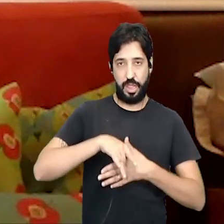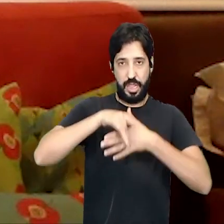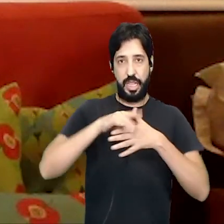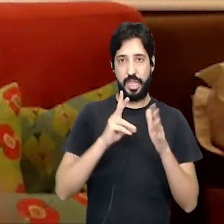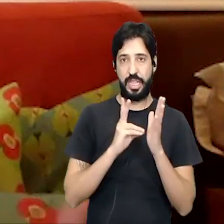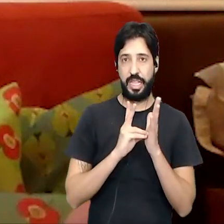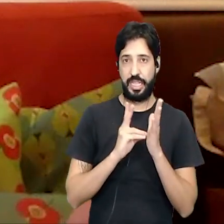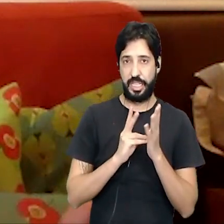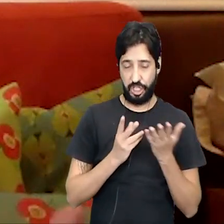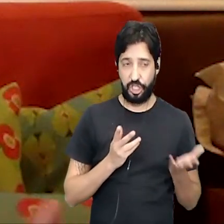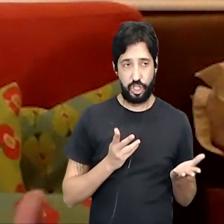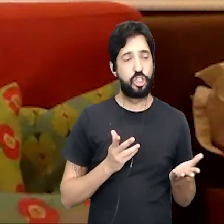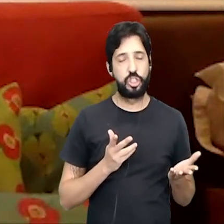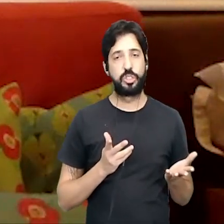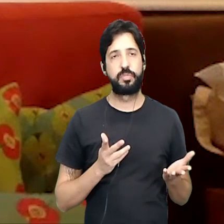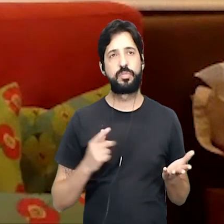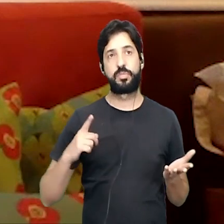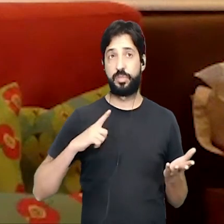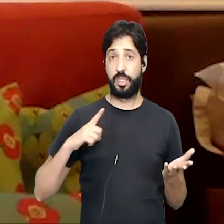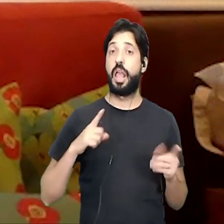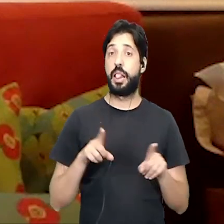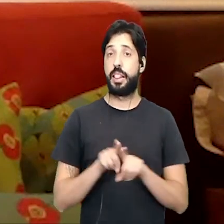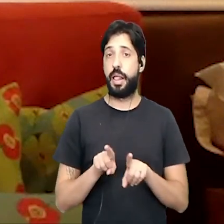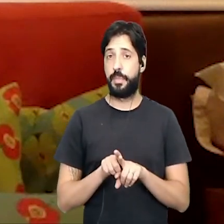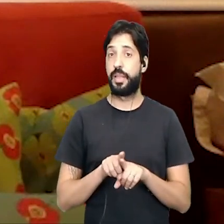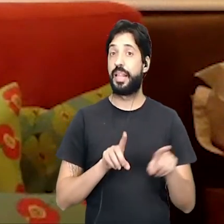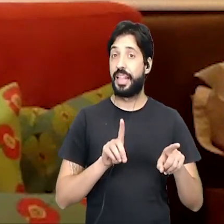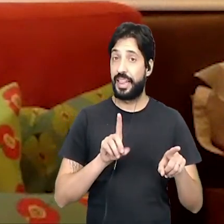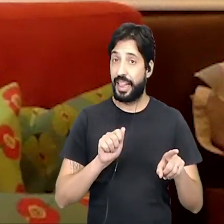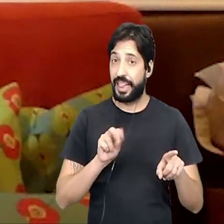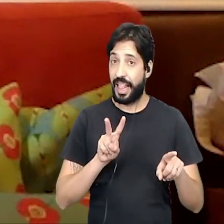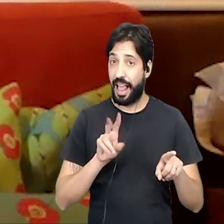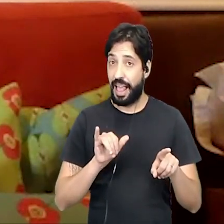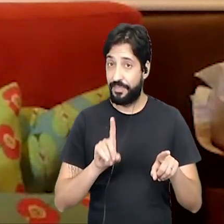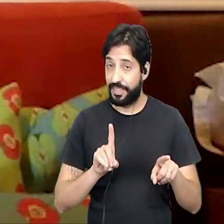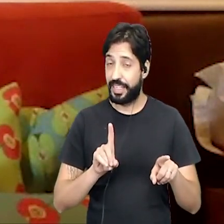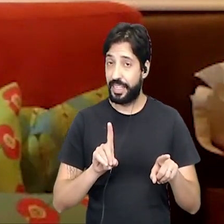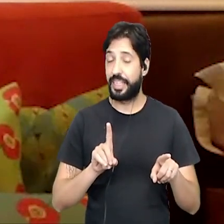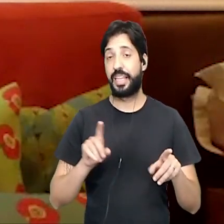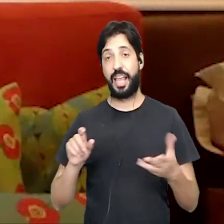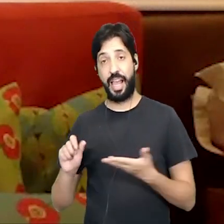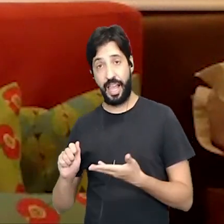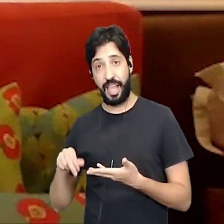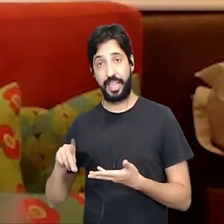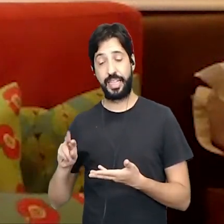entre um líder indígena, no primeiro momento tinha também o Davi,